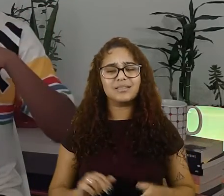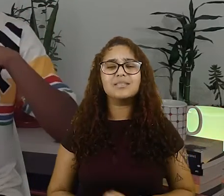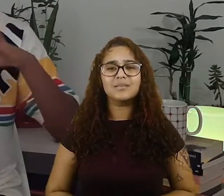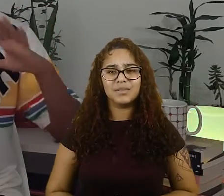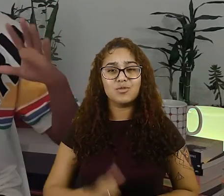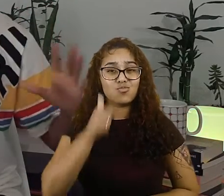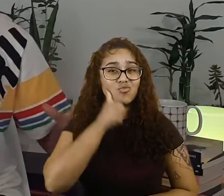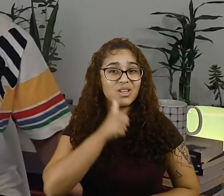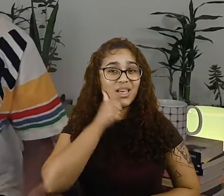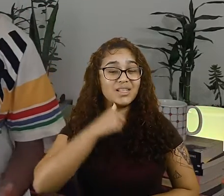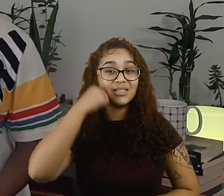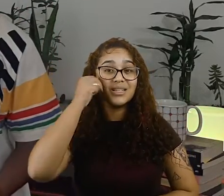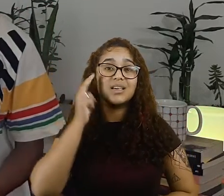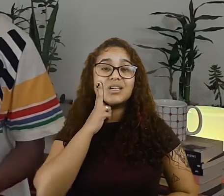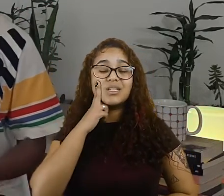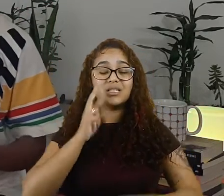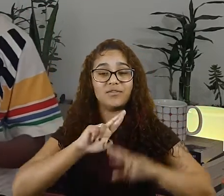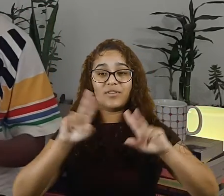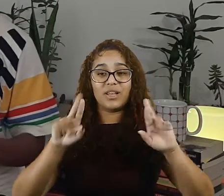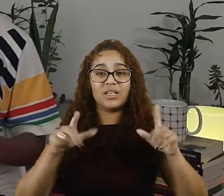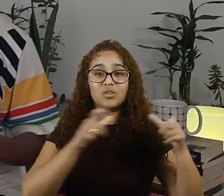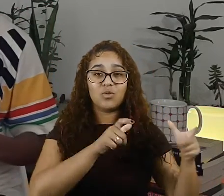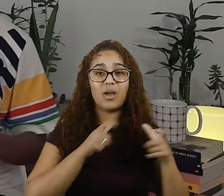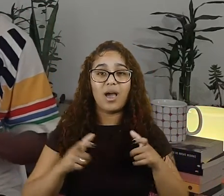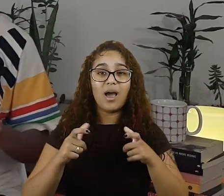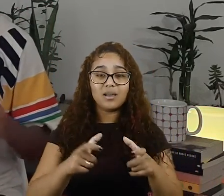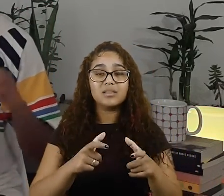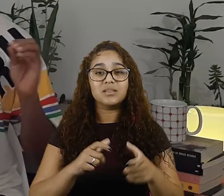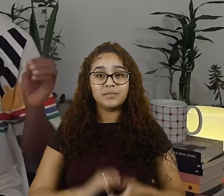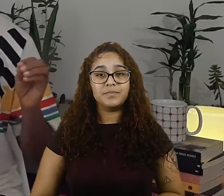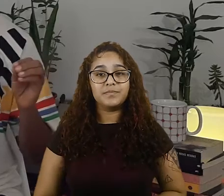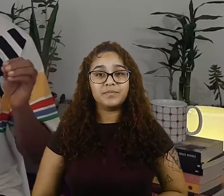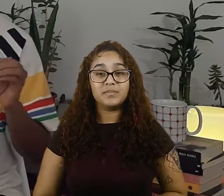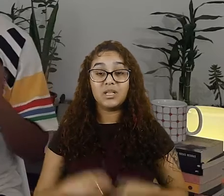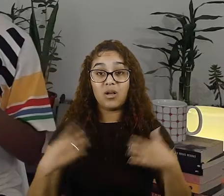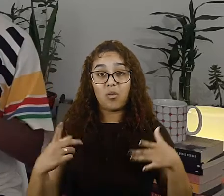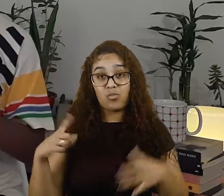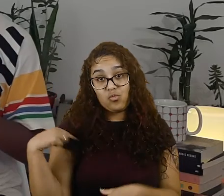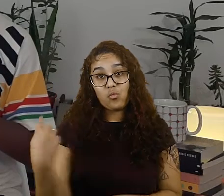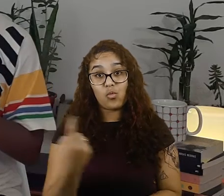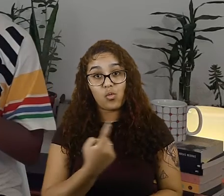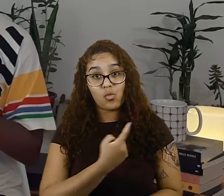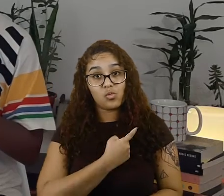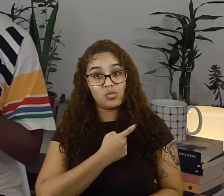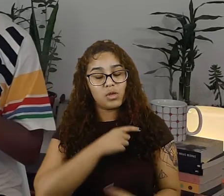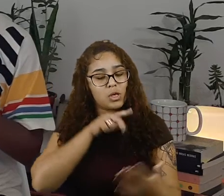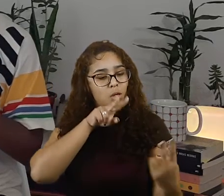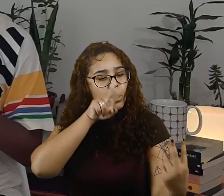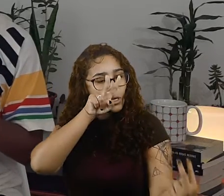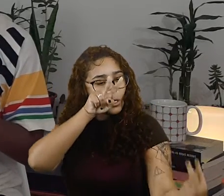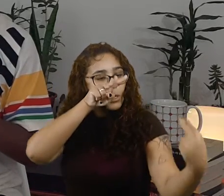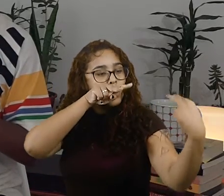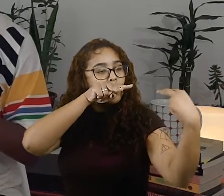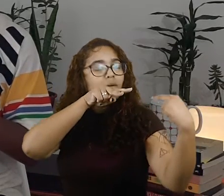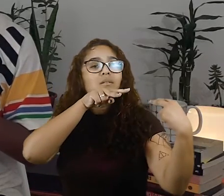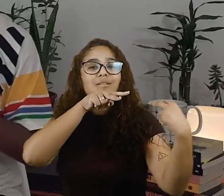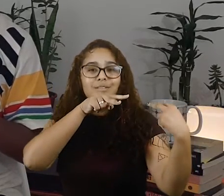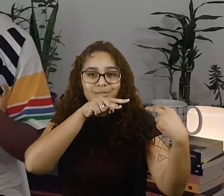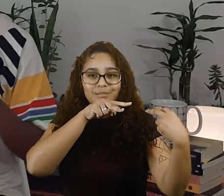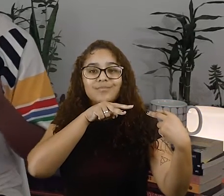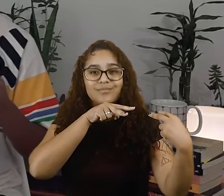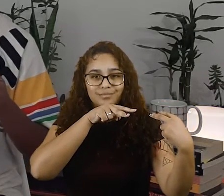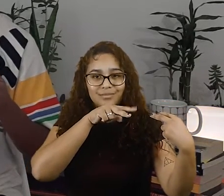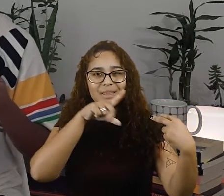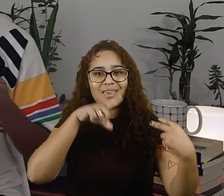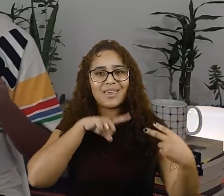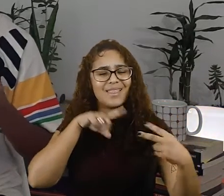enfim, diversas obras de mulheres negras de diferentes lugares, a gente se vê nessas